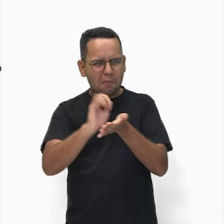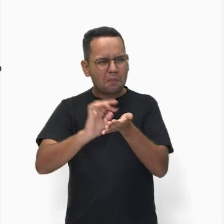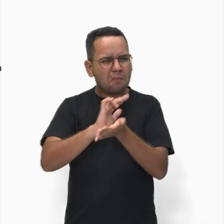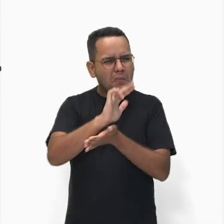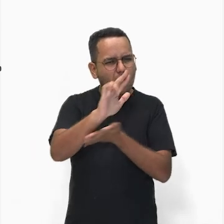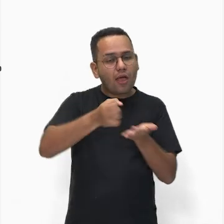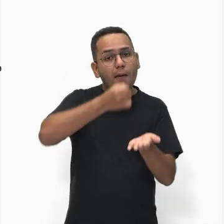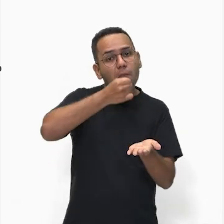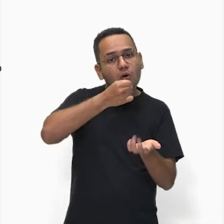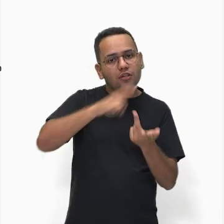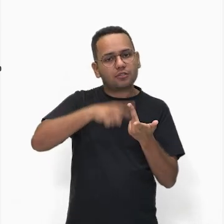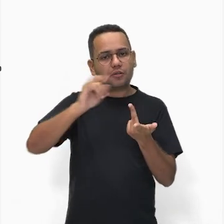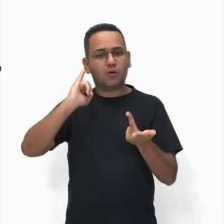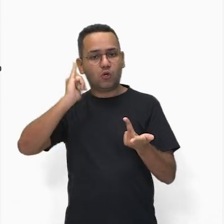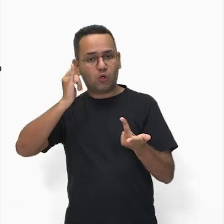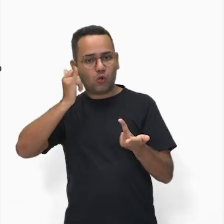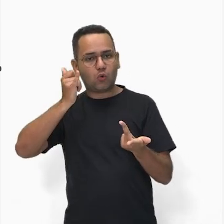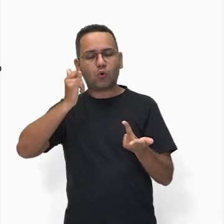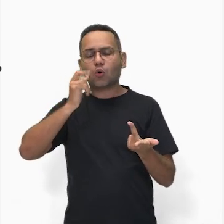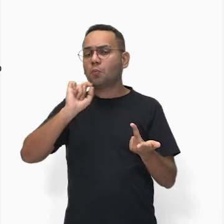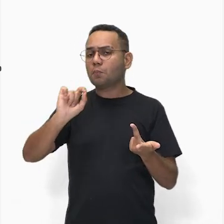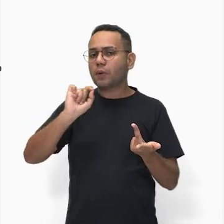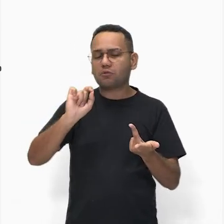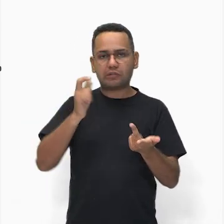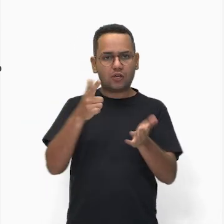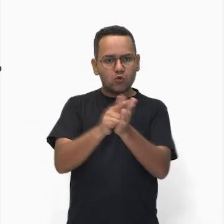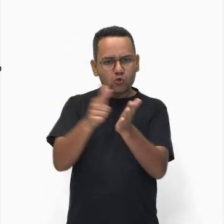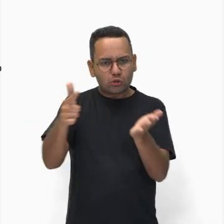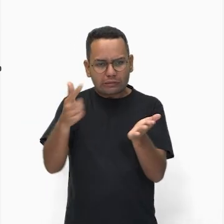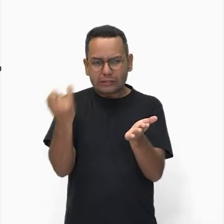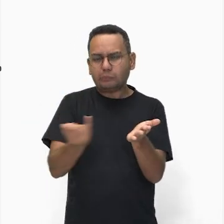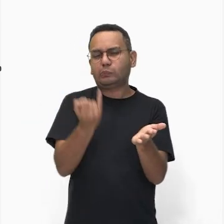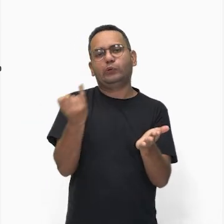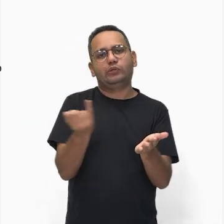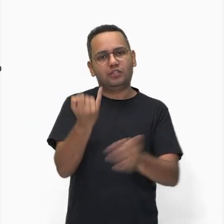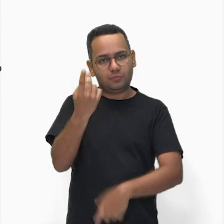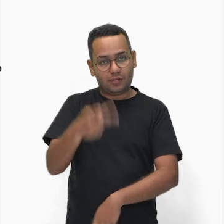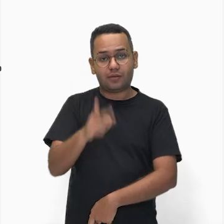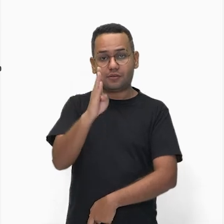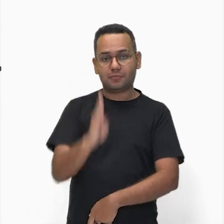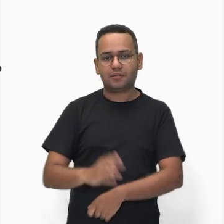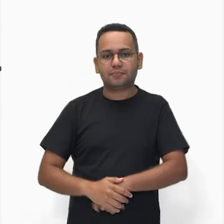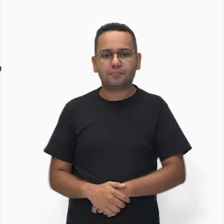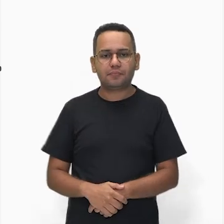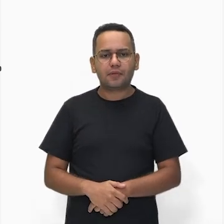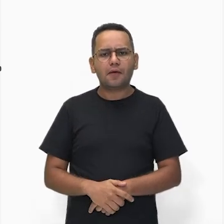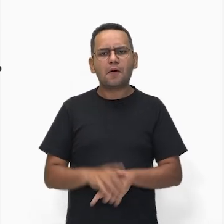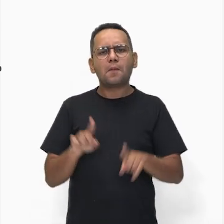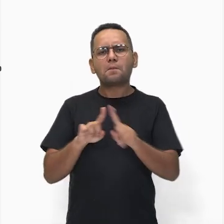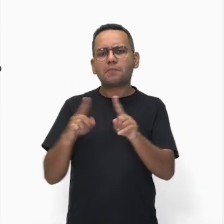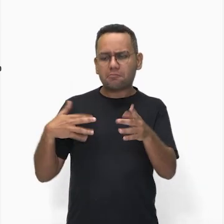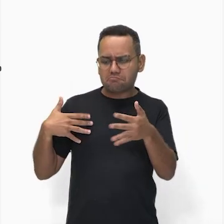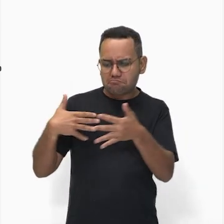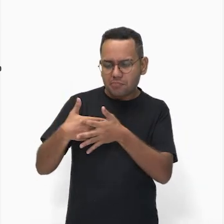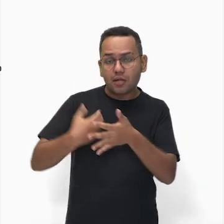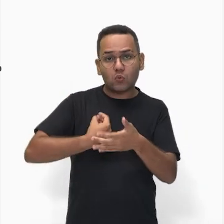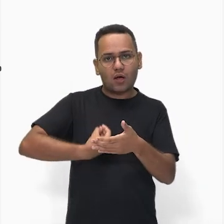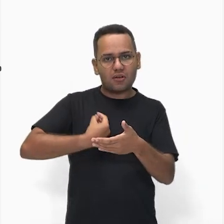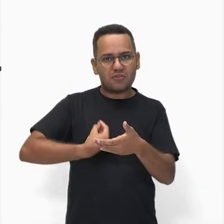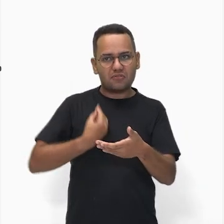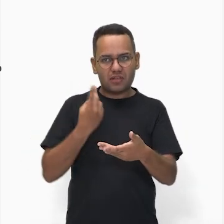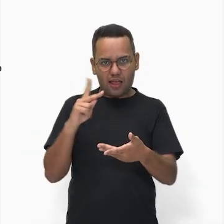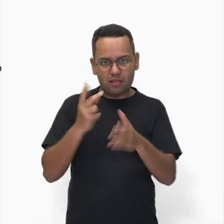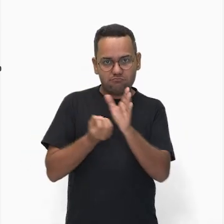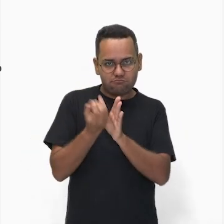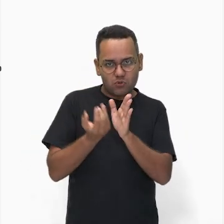crônicas para jornais importantes do Brasil. Durante toda a vida, na sua literatura, é feita